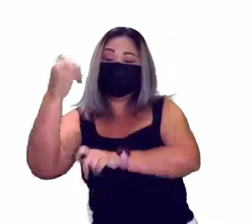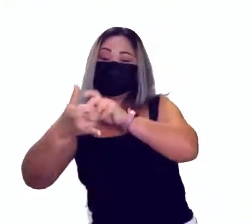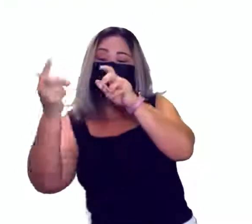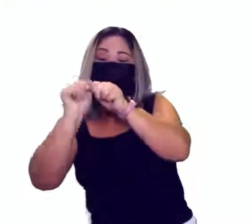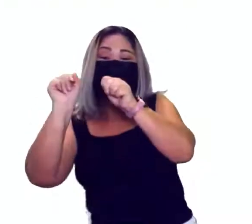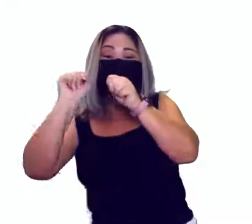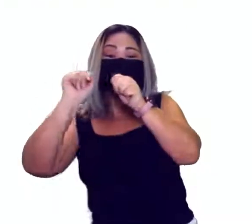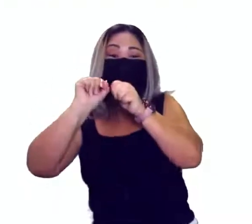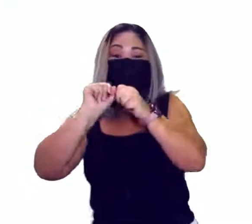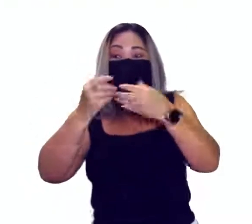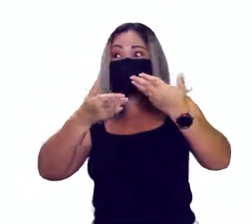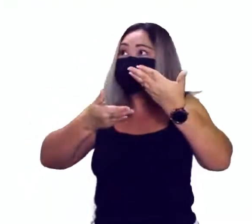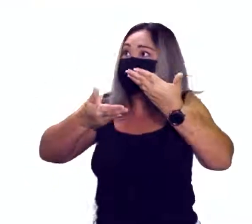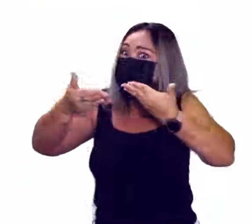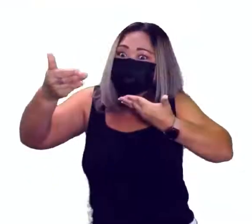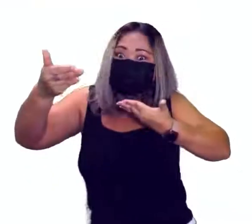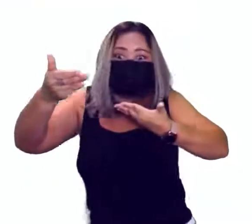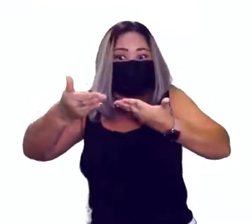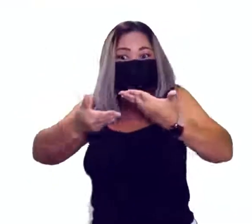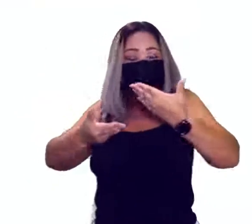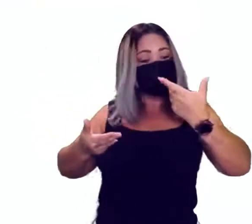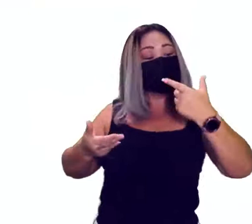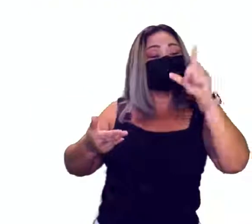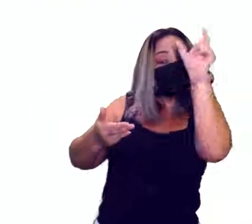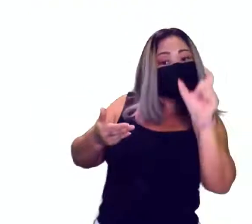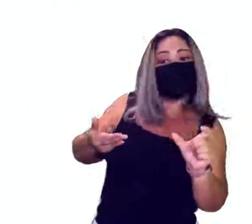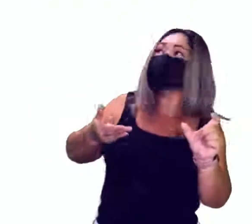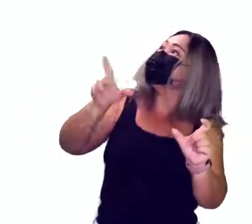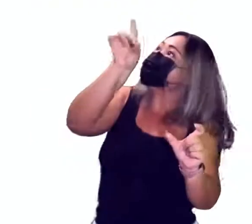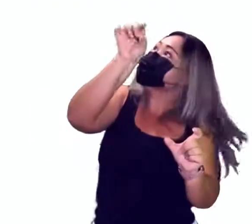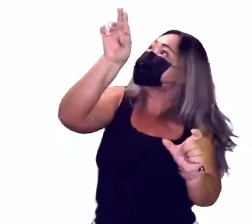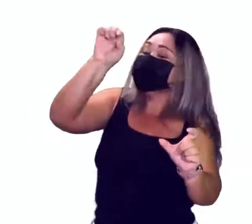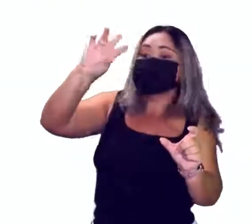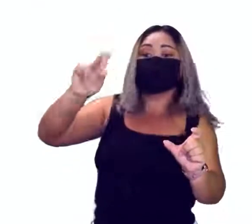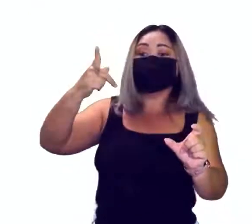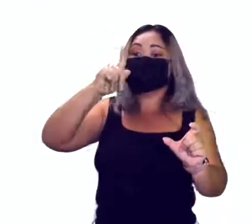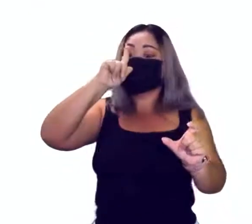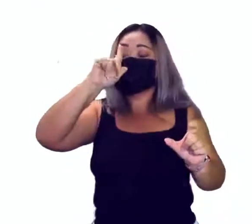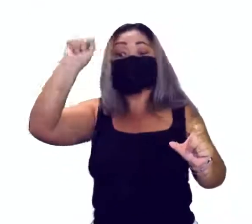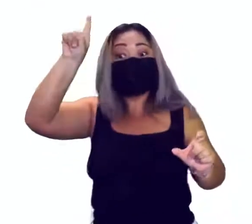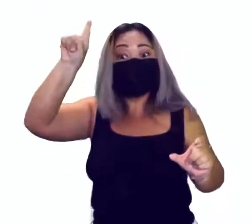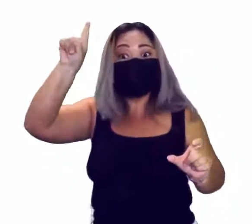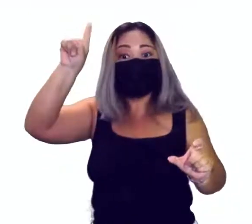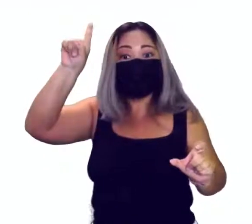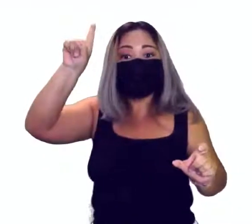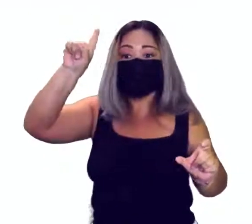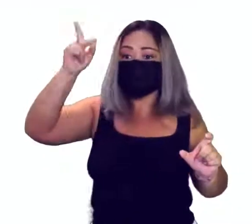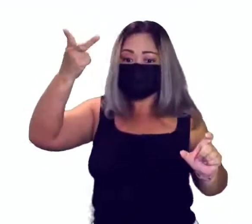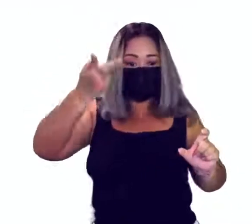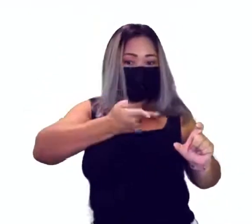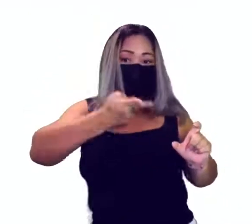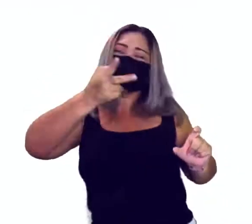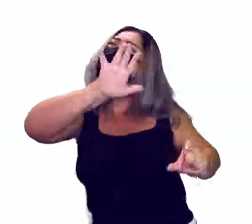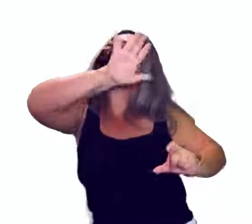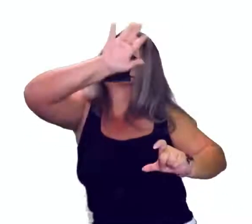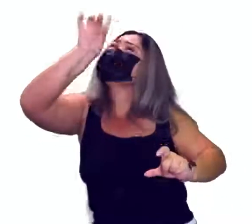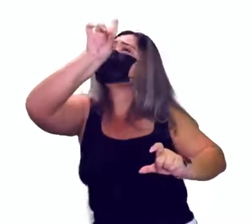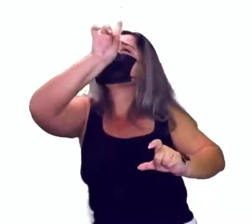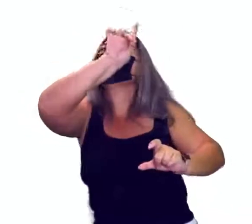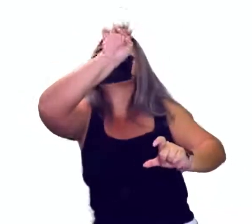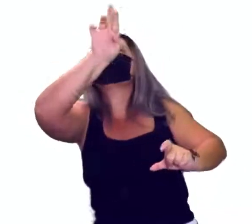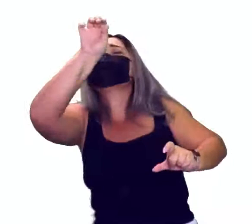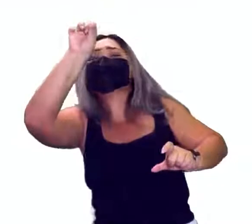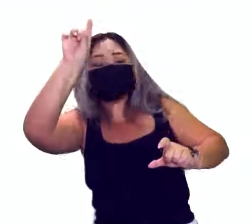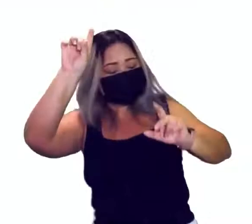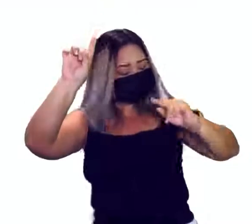posição intermediária entre homens e deuses gregos. Gente, Ó, os deuses lá em cima,